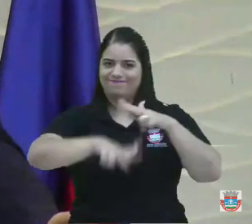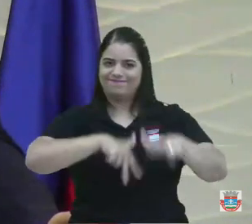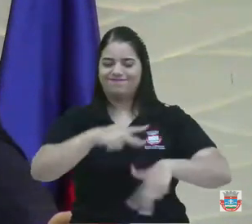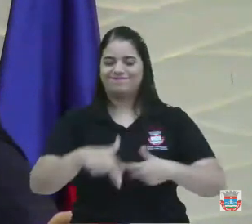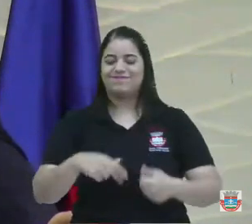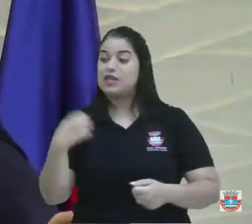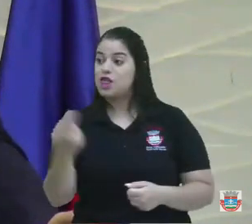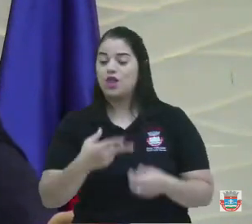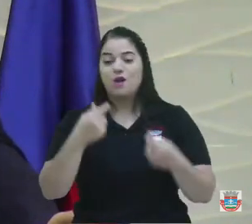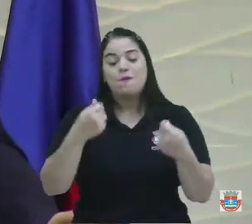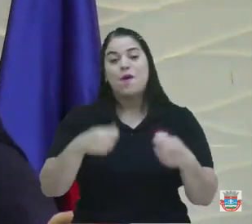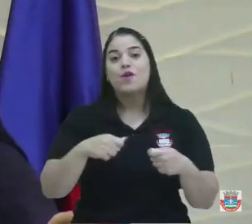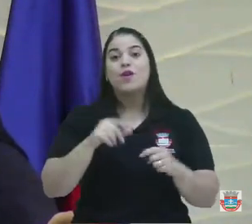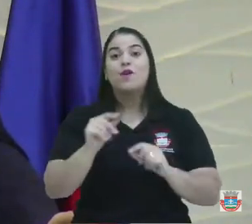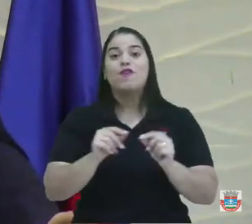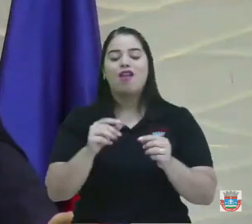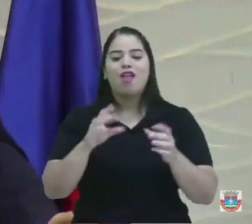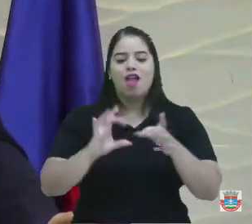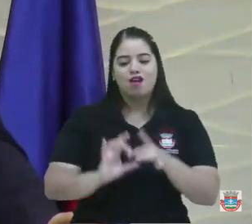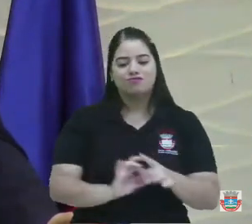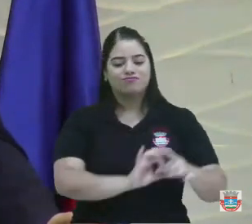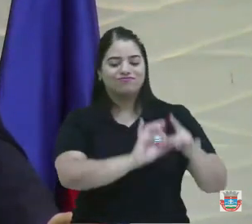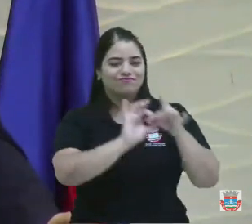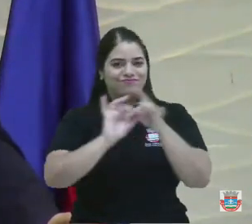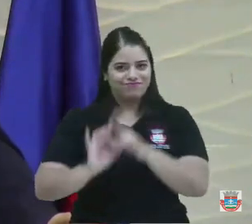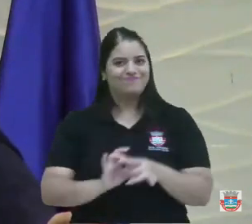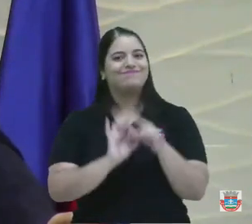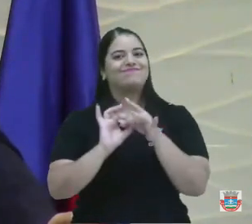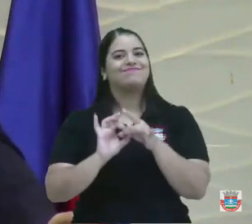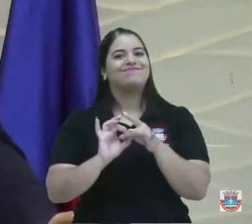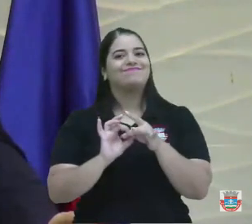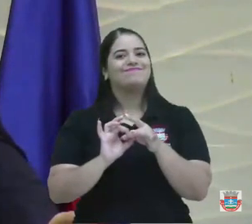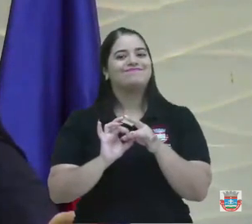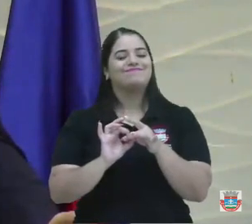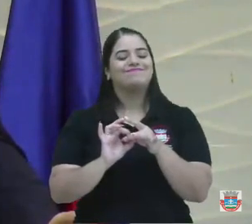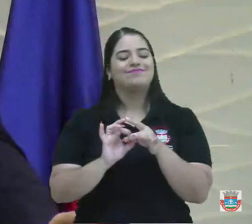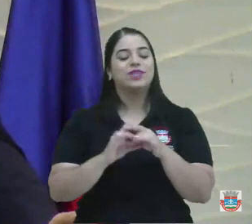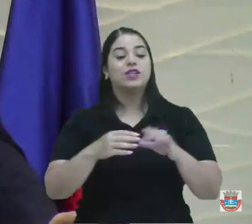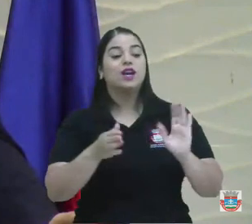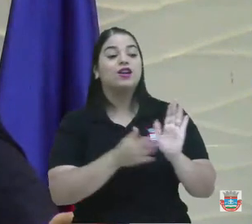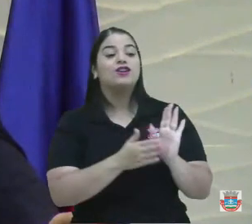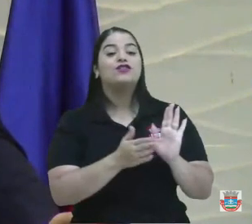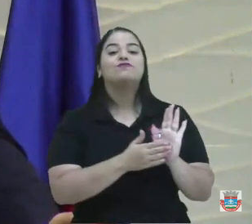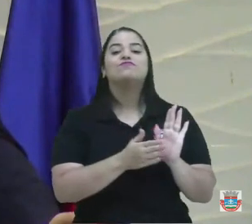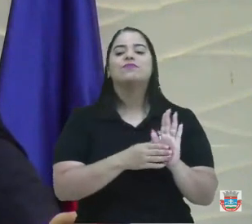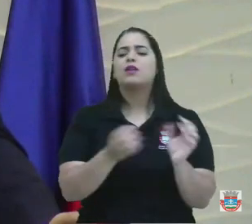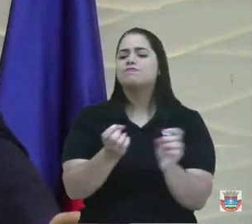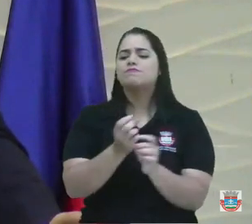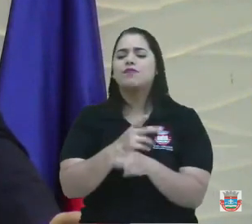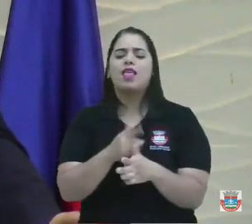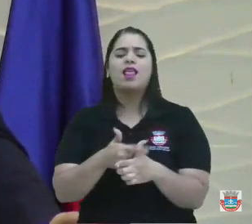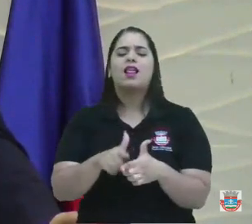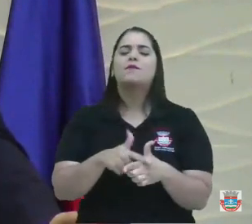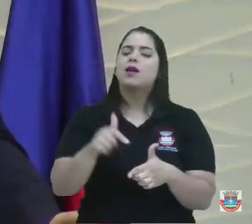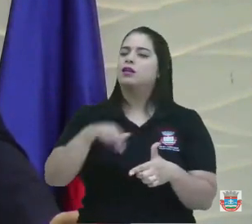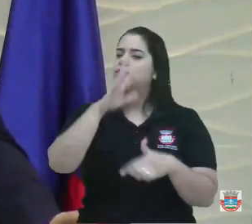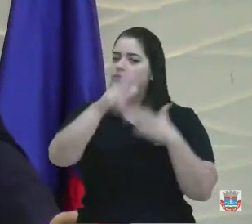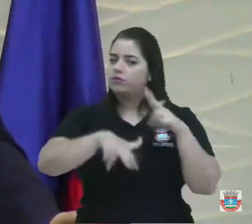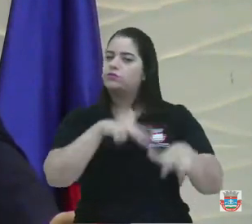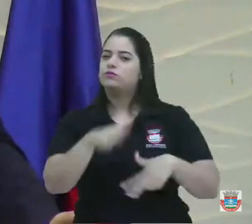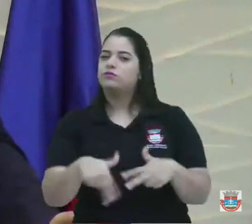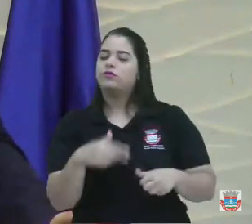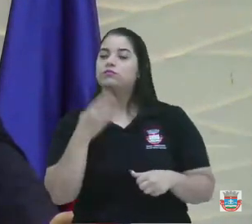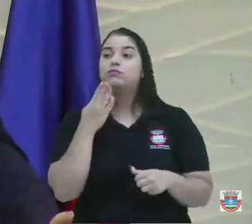gente possa nos unir a respeito de grandes pautas que a gente precisa resolver em nosso município, principalmente